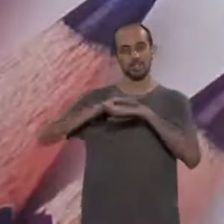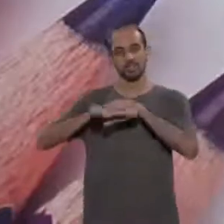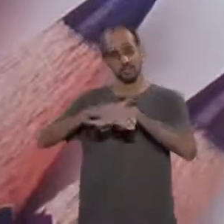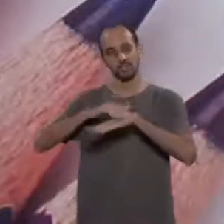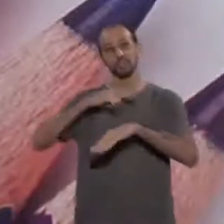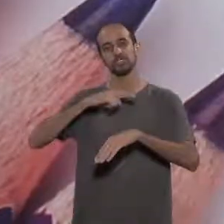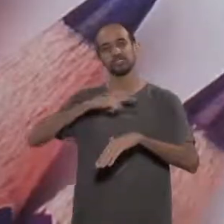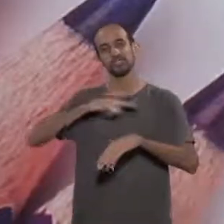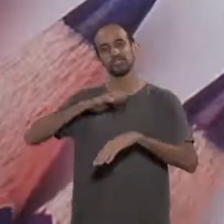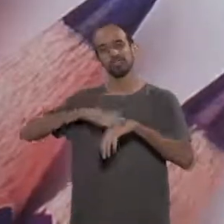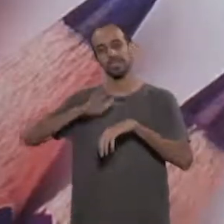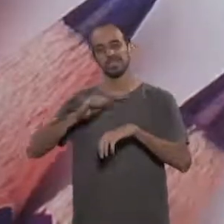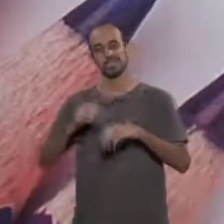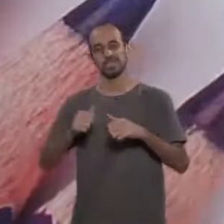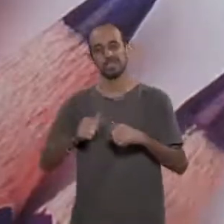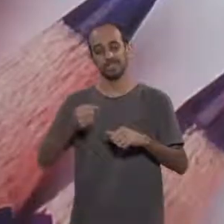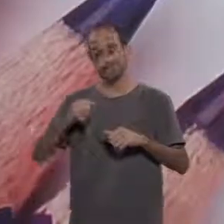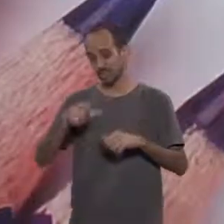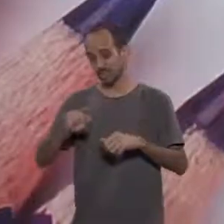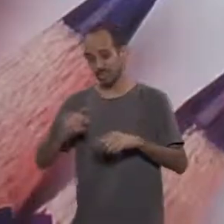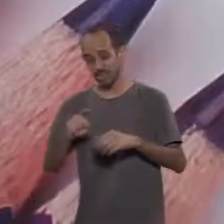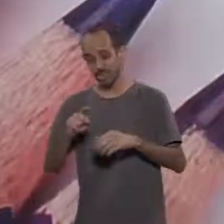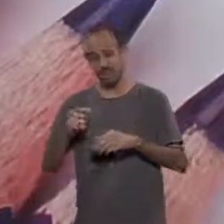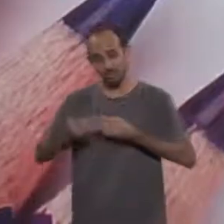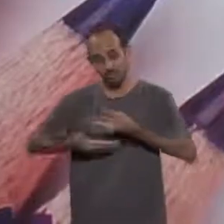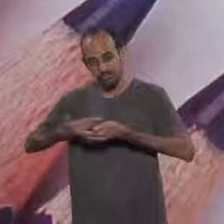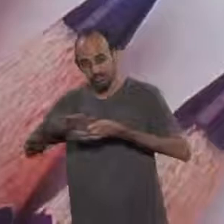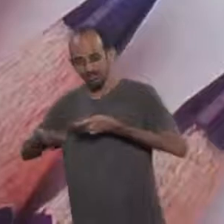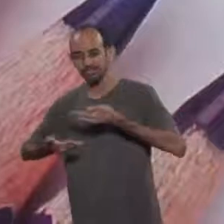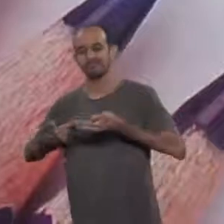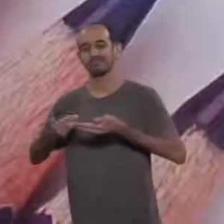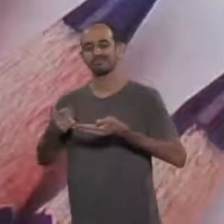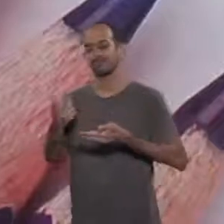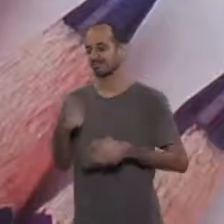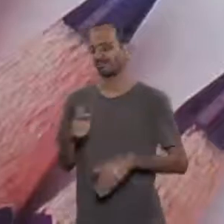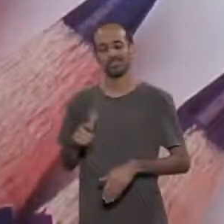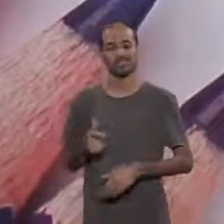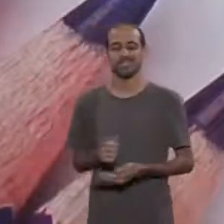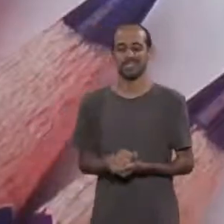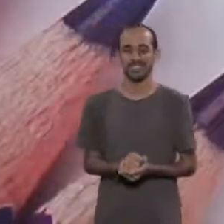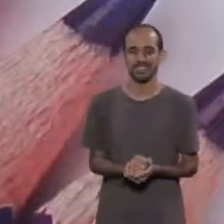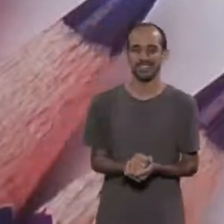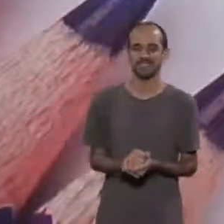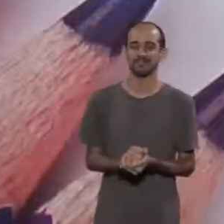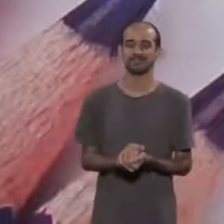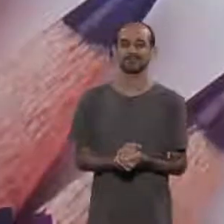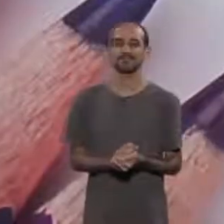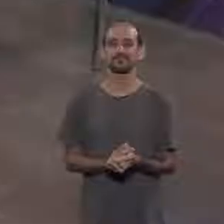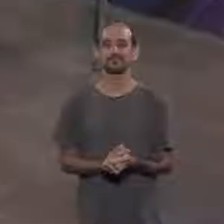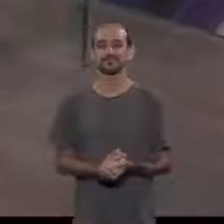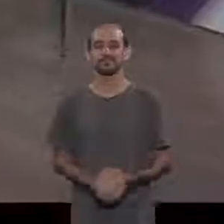você não se envolver, não rola. Dias felizes, paz e até lá.